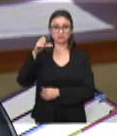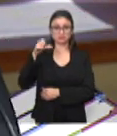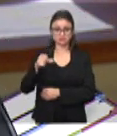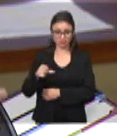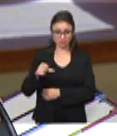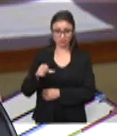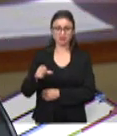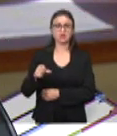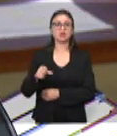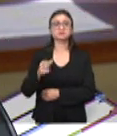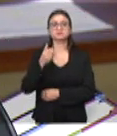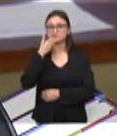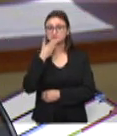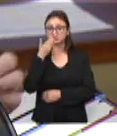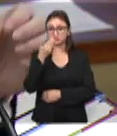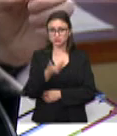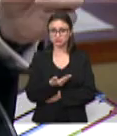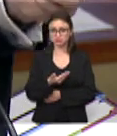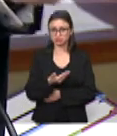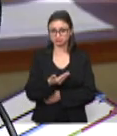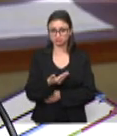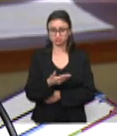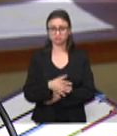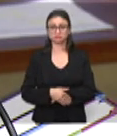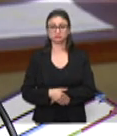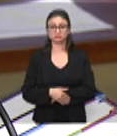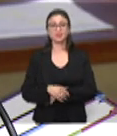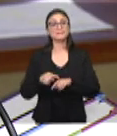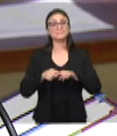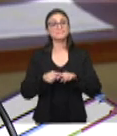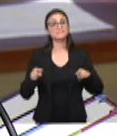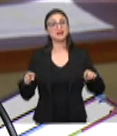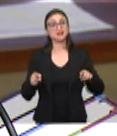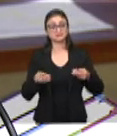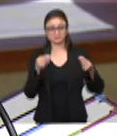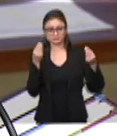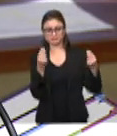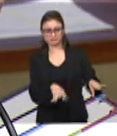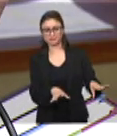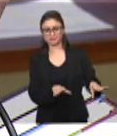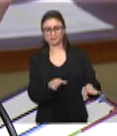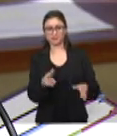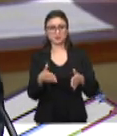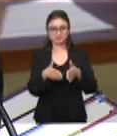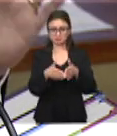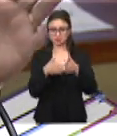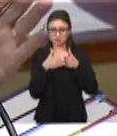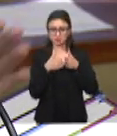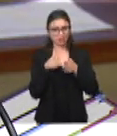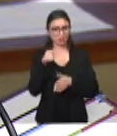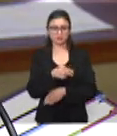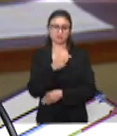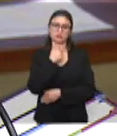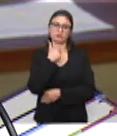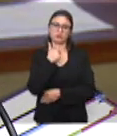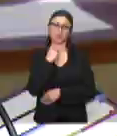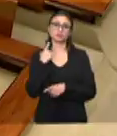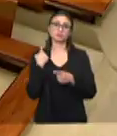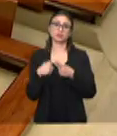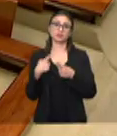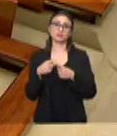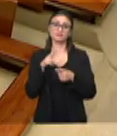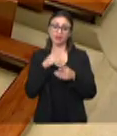se lê pedido expresso, lê esse pedido. Agora, dispensar o pedido... Isso não pode ser, mas, porque reabrimos o julgamento.